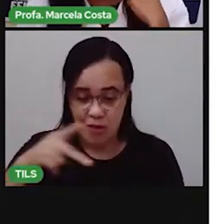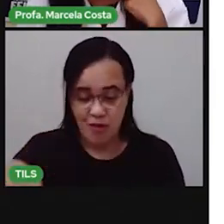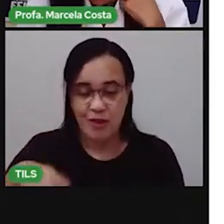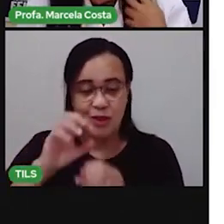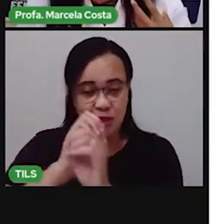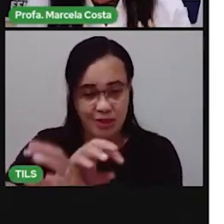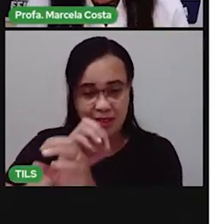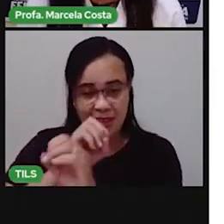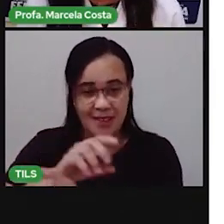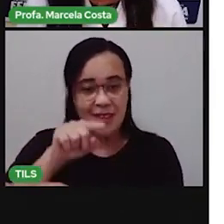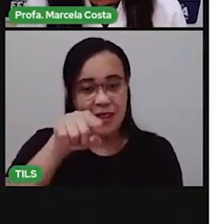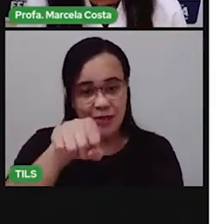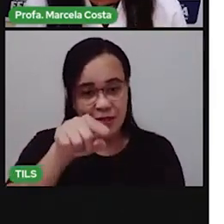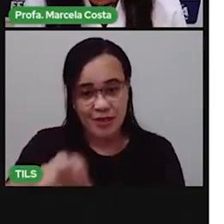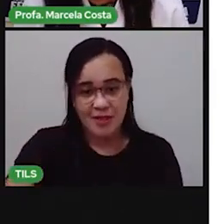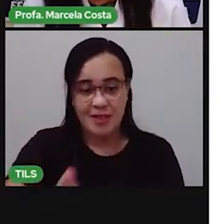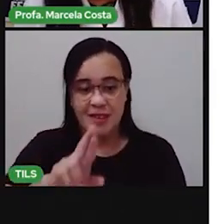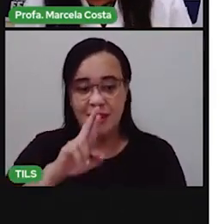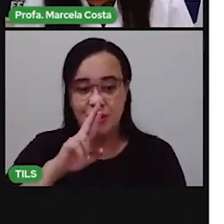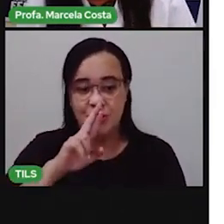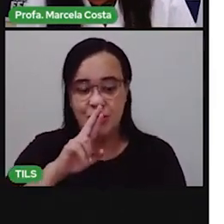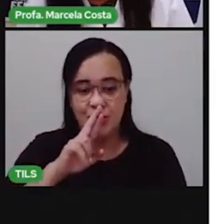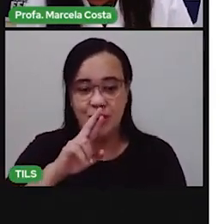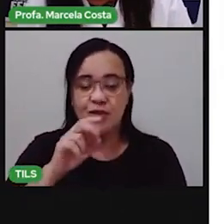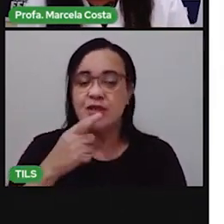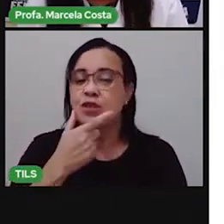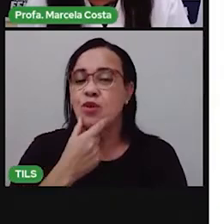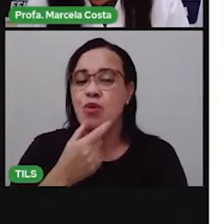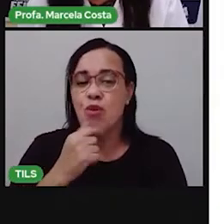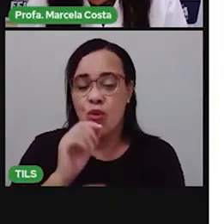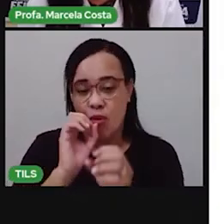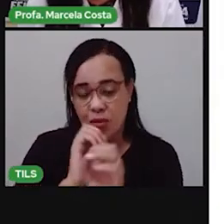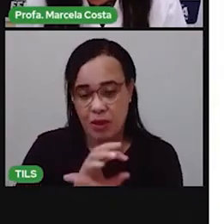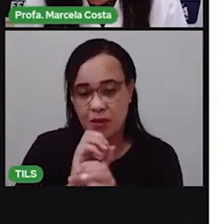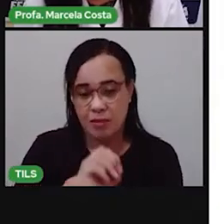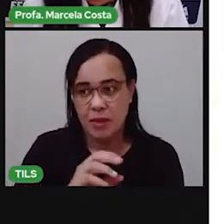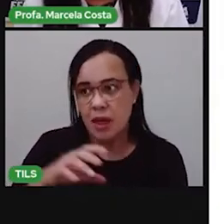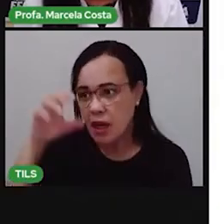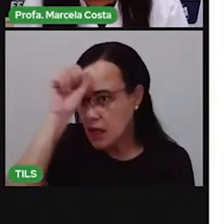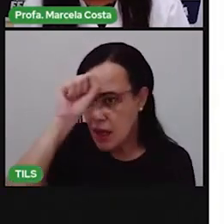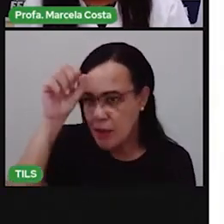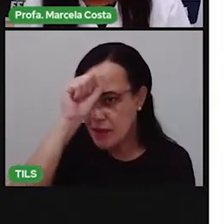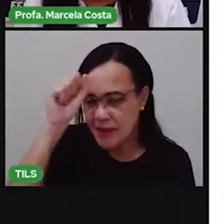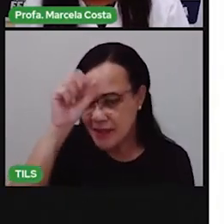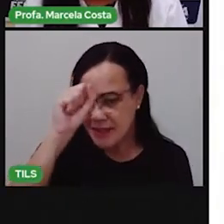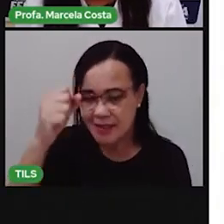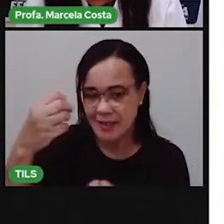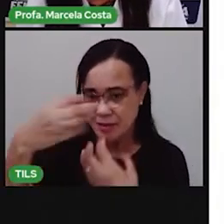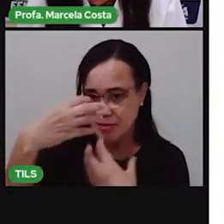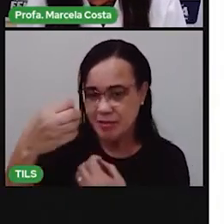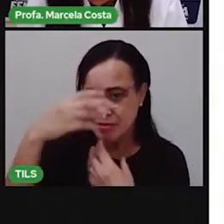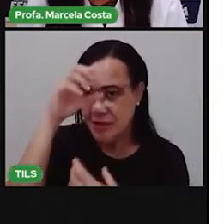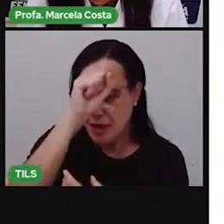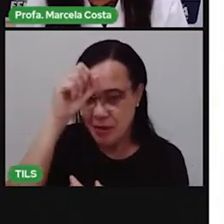a gente já combinou. Boca de forno. Faz o que eu mando.